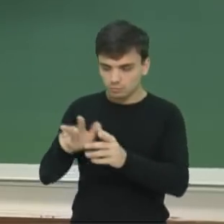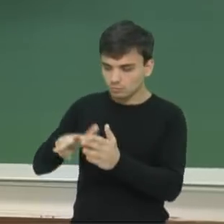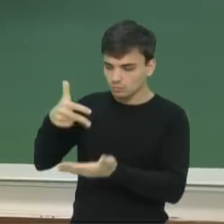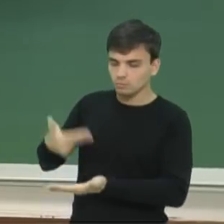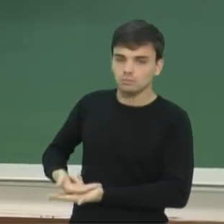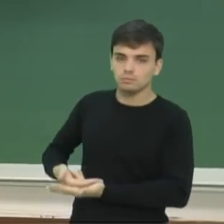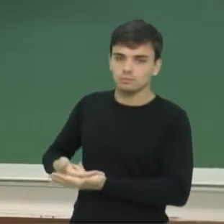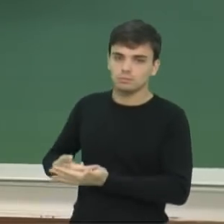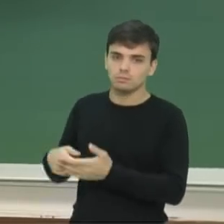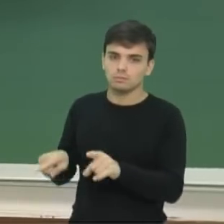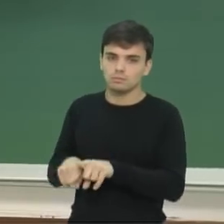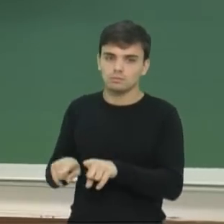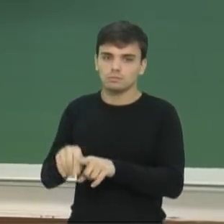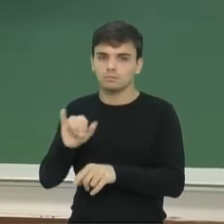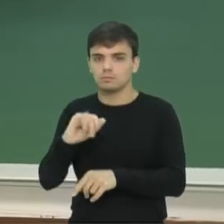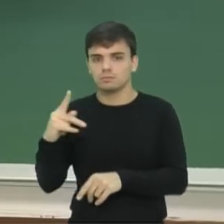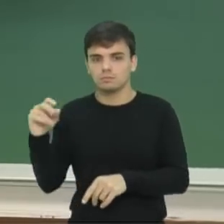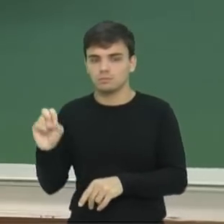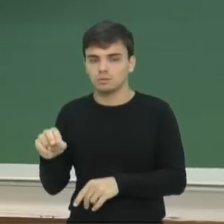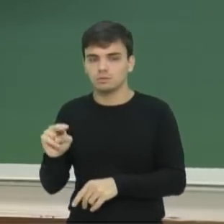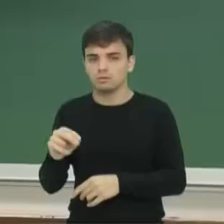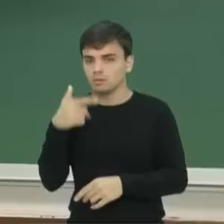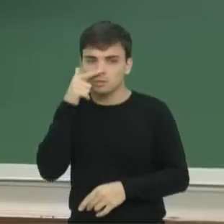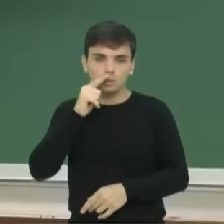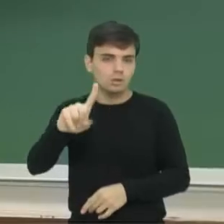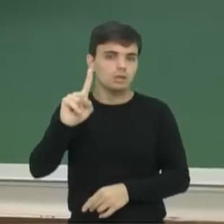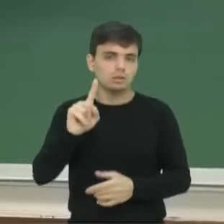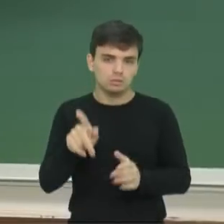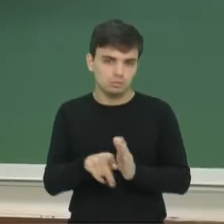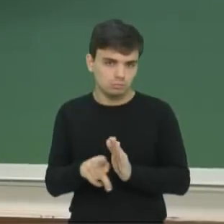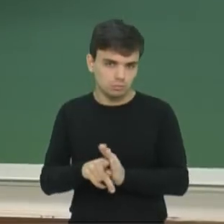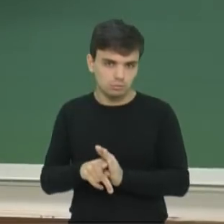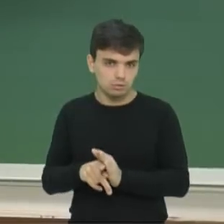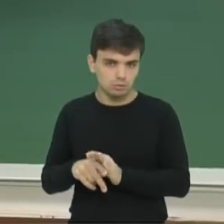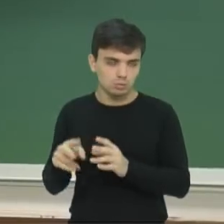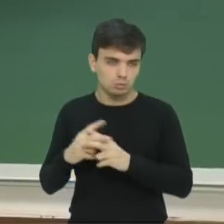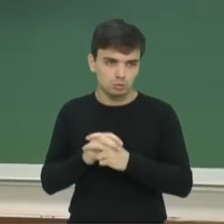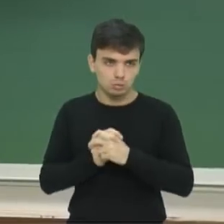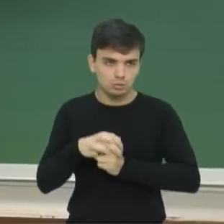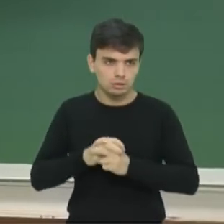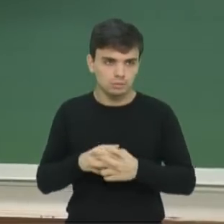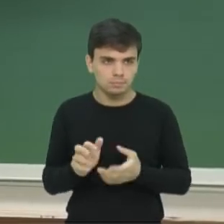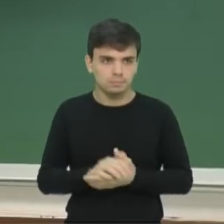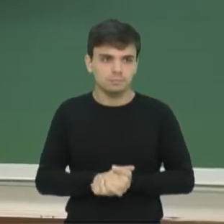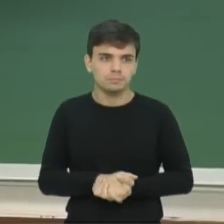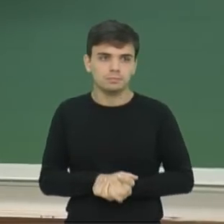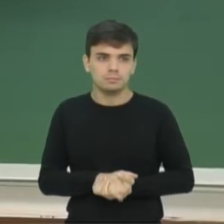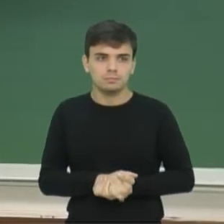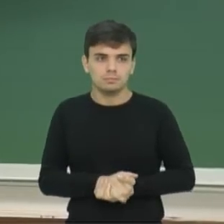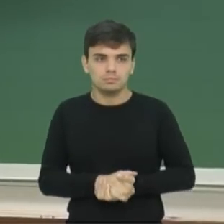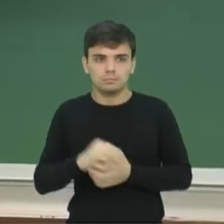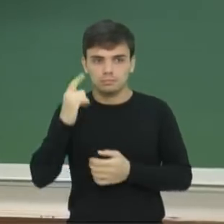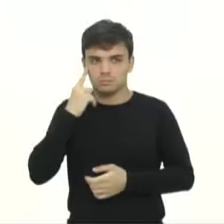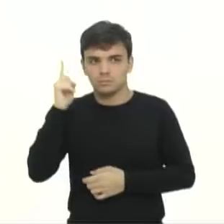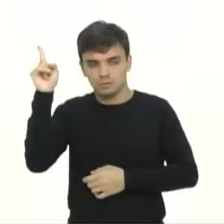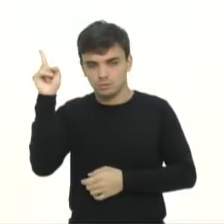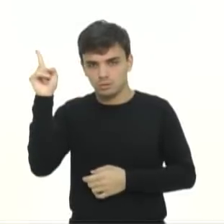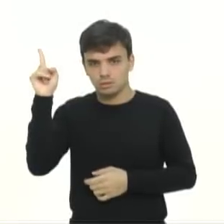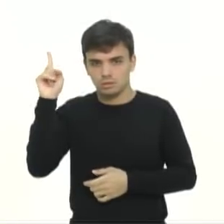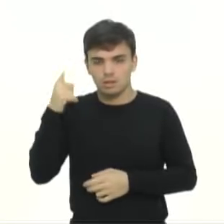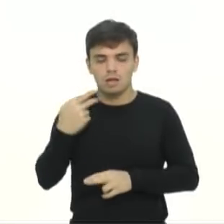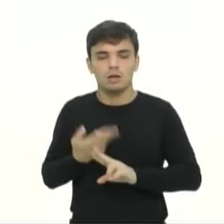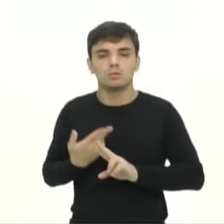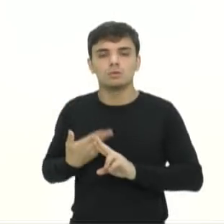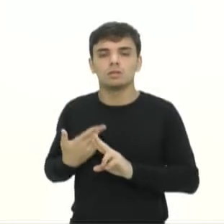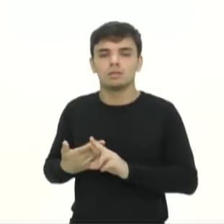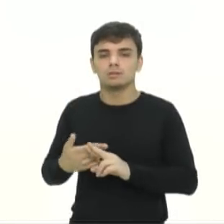chão, caracteriza um ippon, acaba saindo vencedor da luta. E aqui é a gesticulação que a arbitragem faz quando aplica-se